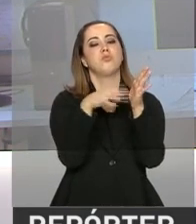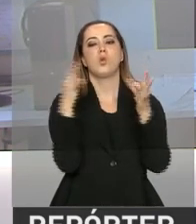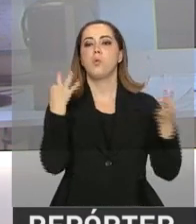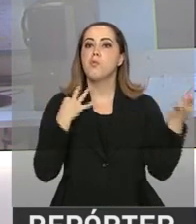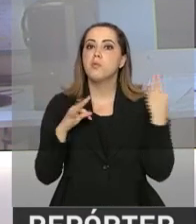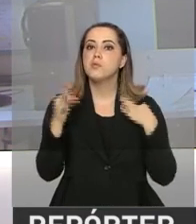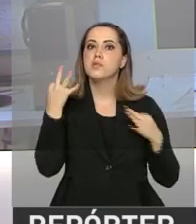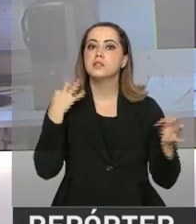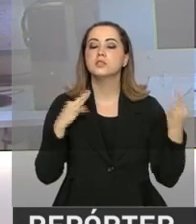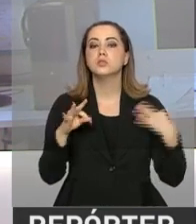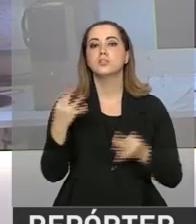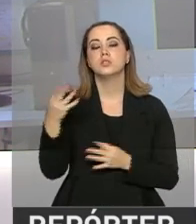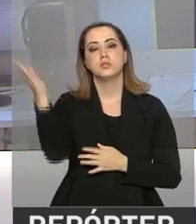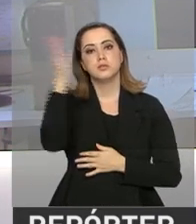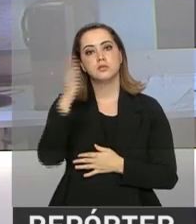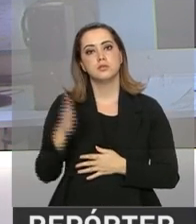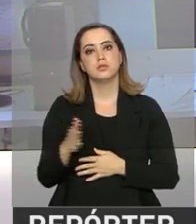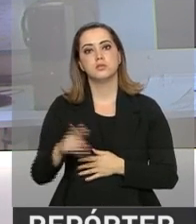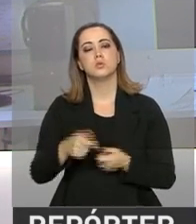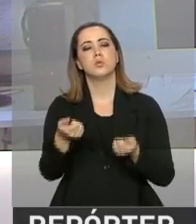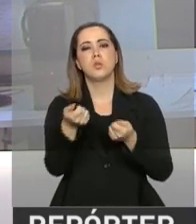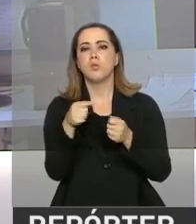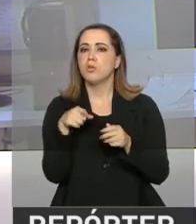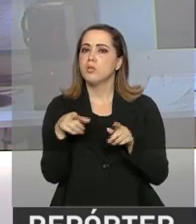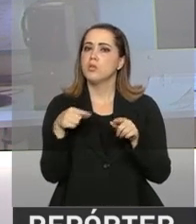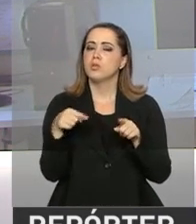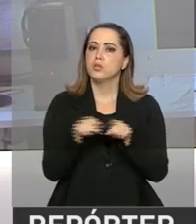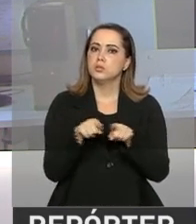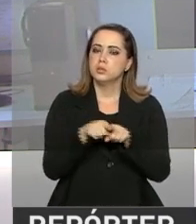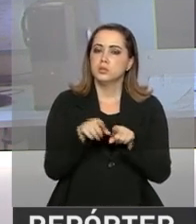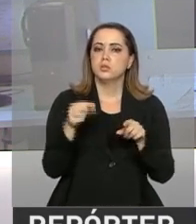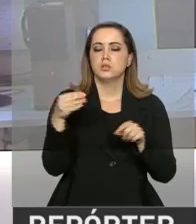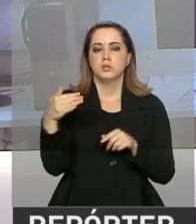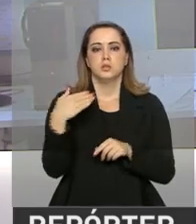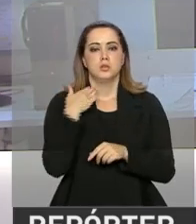ponto de vista econômico, segundo o Banco Central, os jogos devem gerar